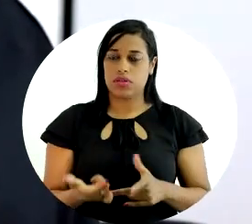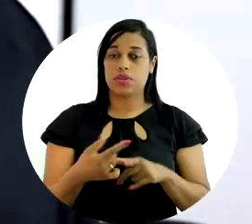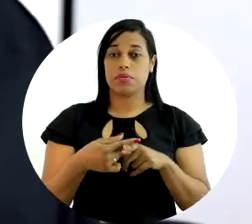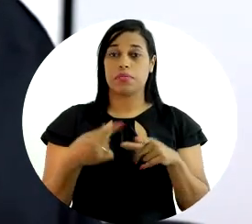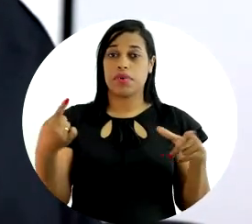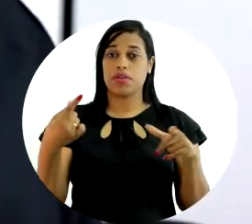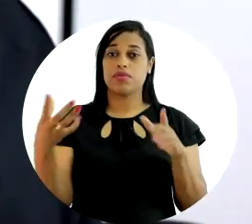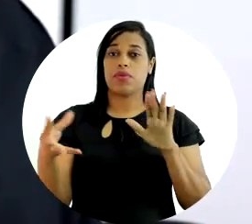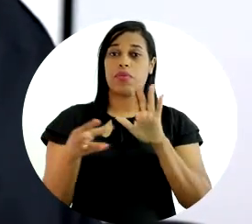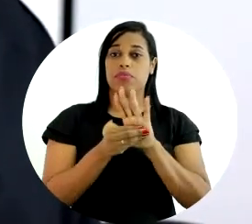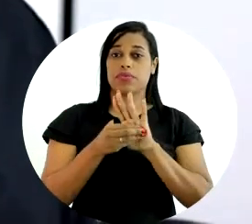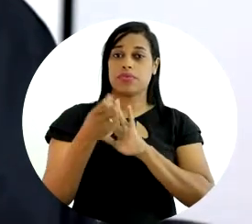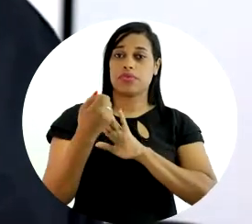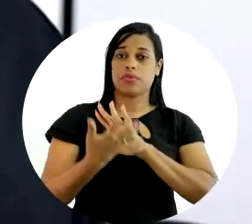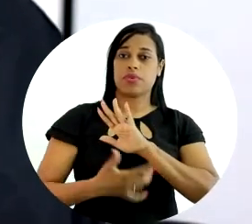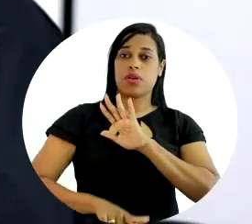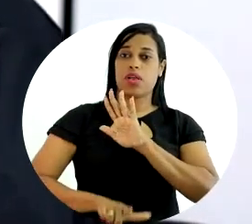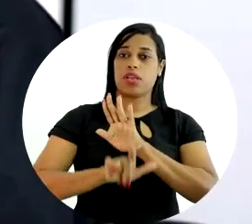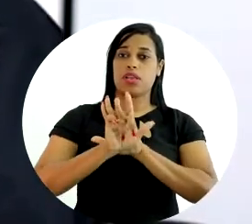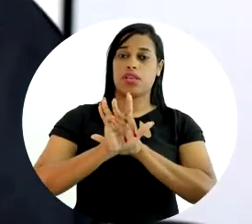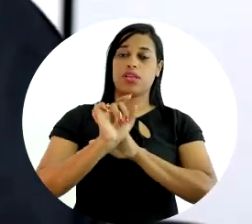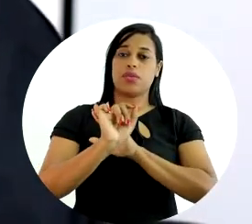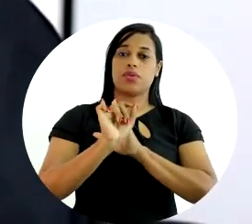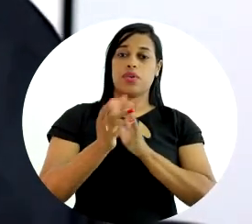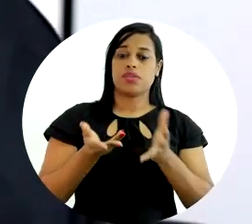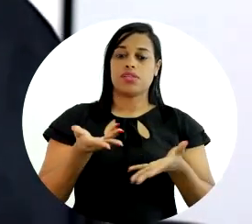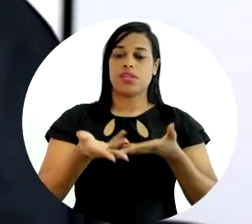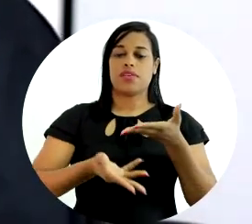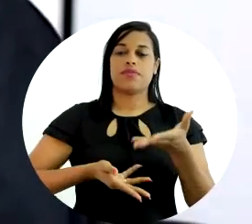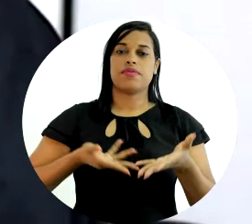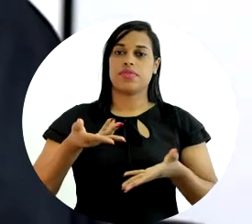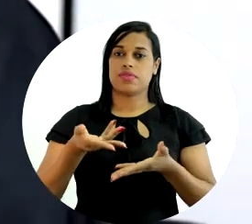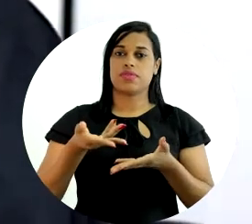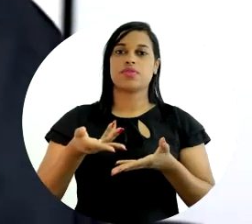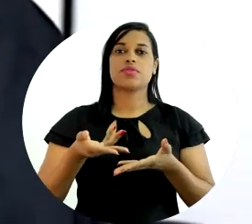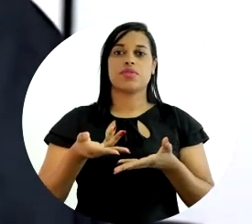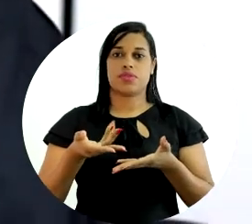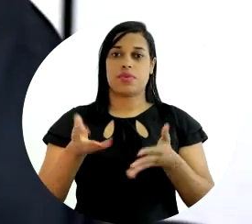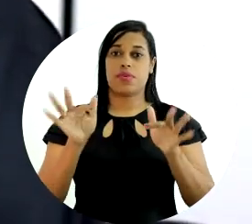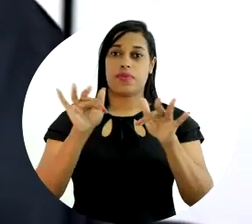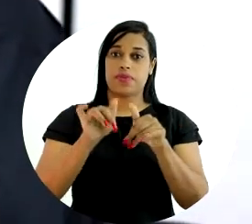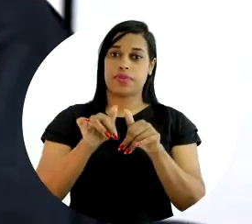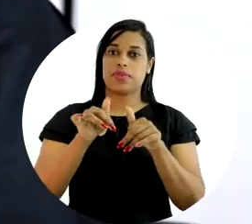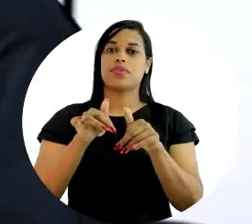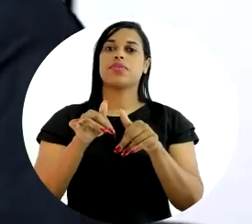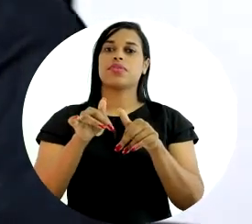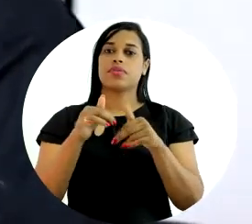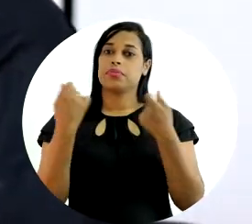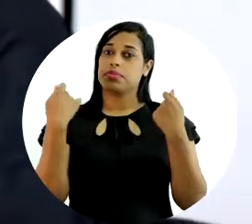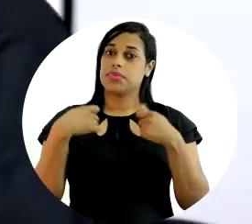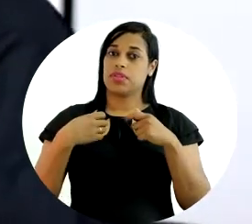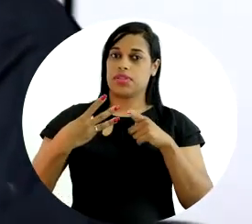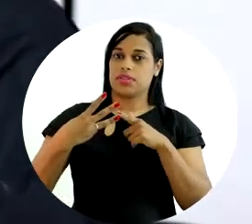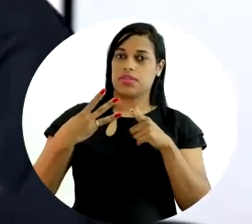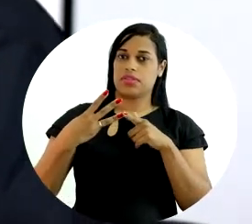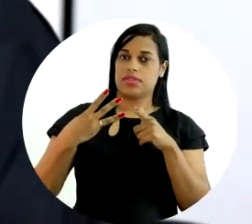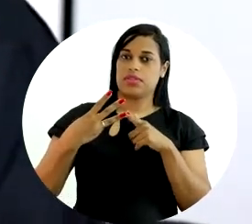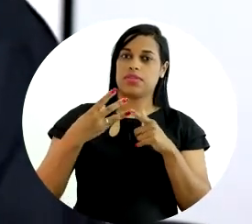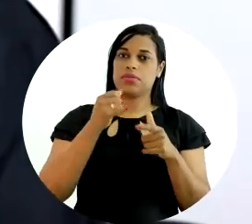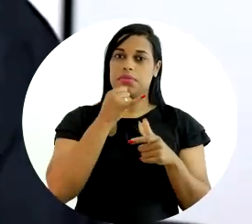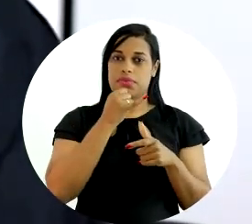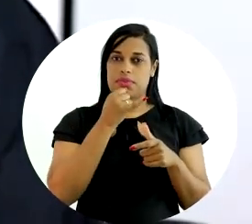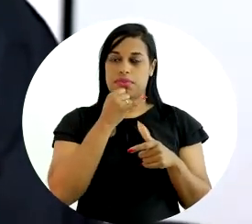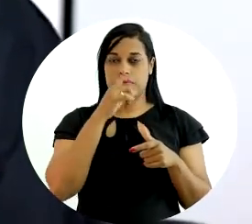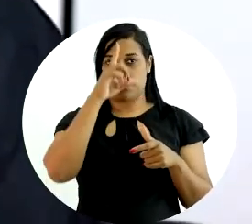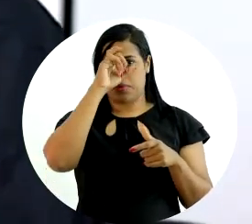foi colocada em vigor a lei em que os civis que não o serviço fim do ekin público poderia terceirizar